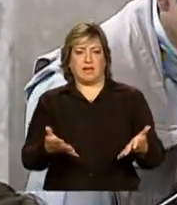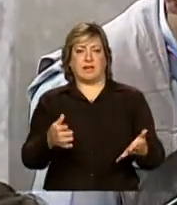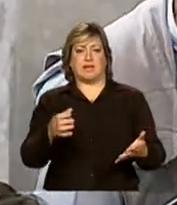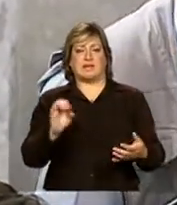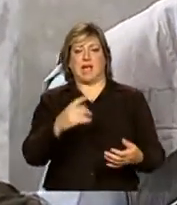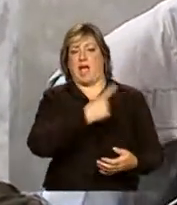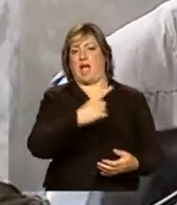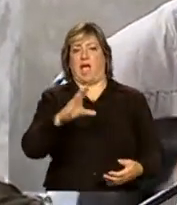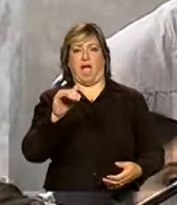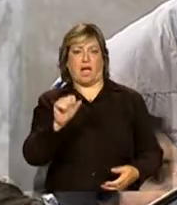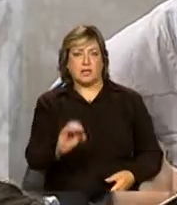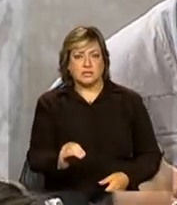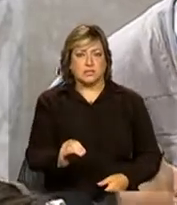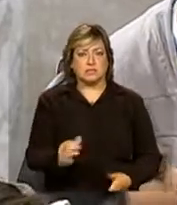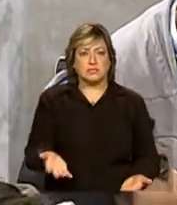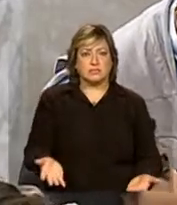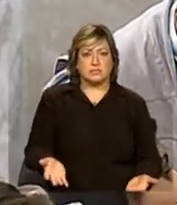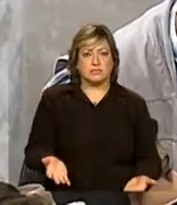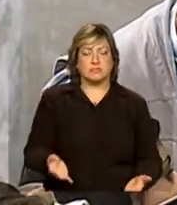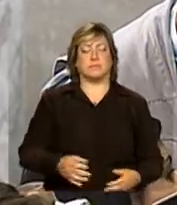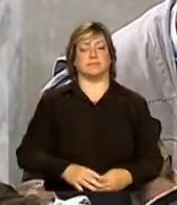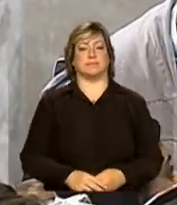a caso. Sim, por favor,